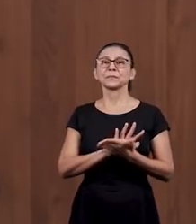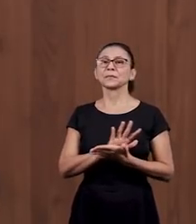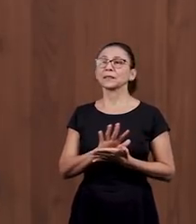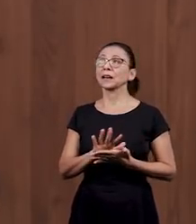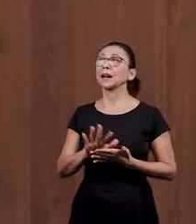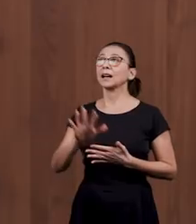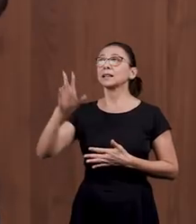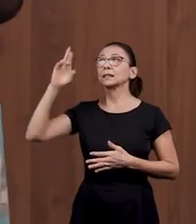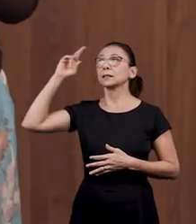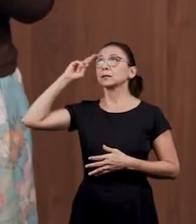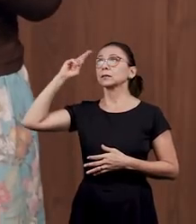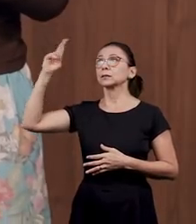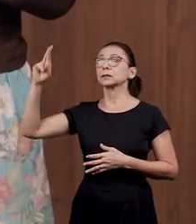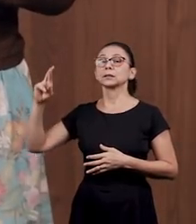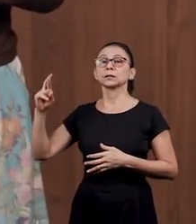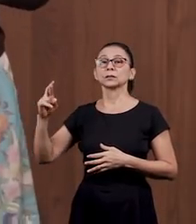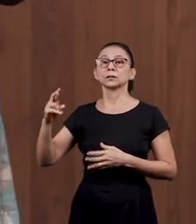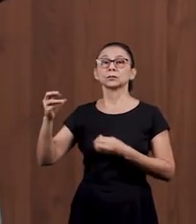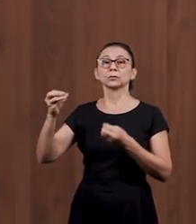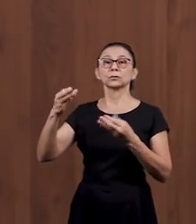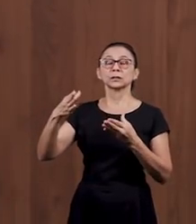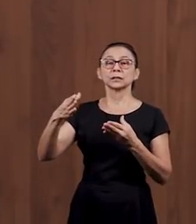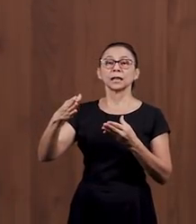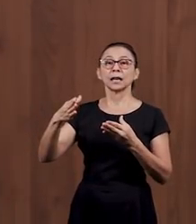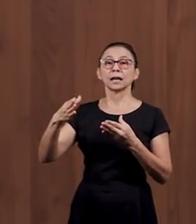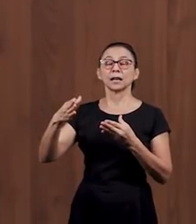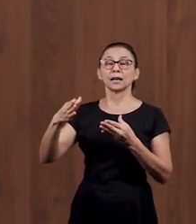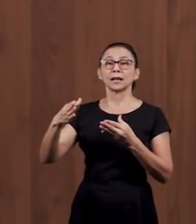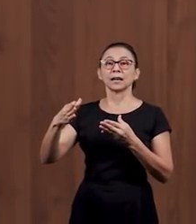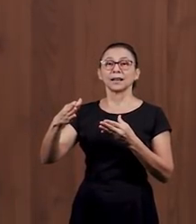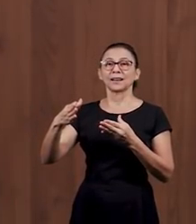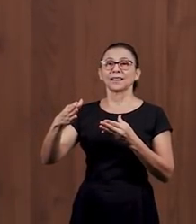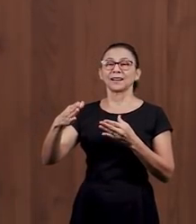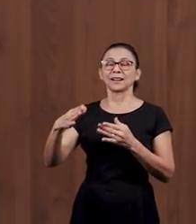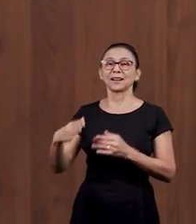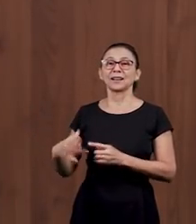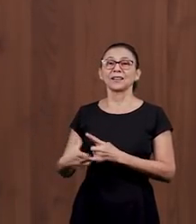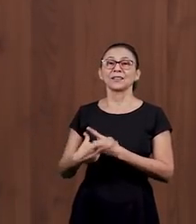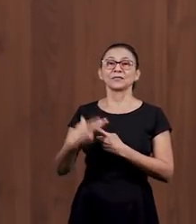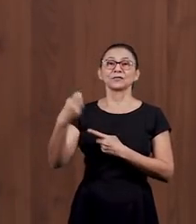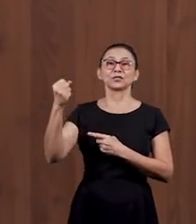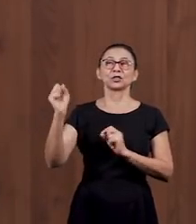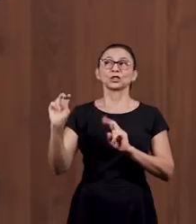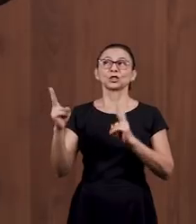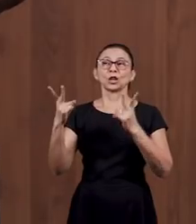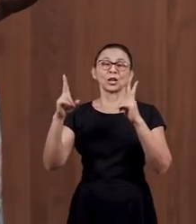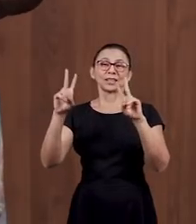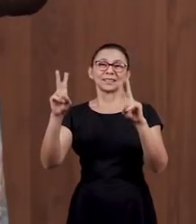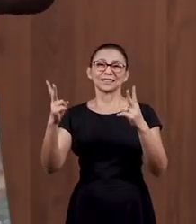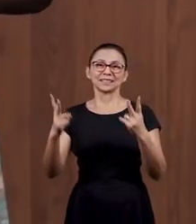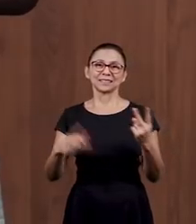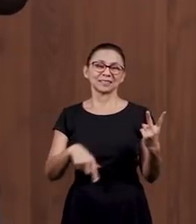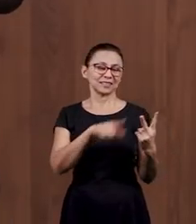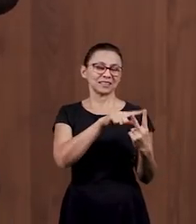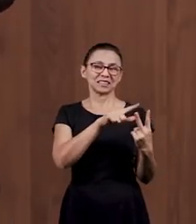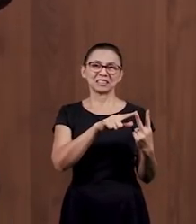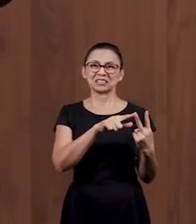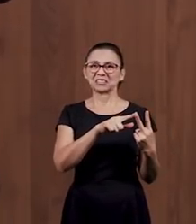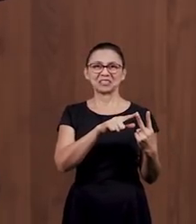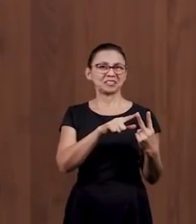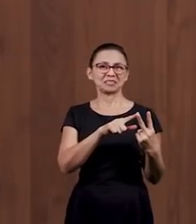recebemos poder do Senhor para sermos vencedores. Vocês se lembram? Ao que vencer. Ofni e Finéias